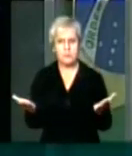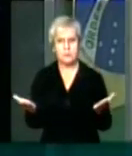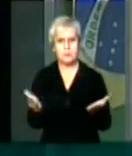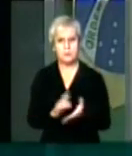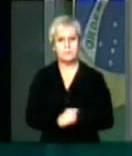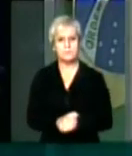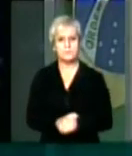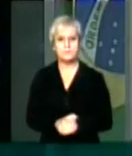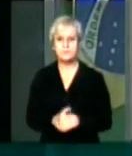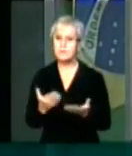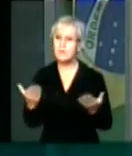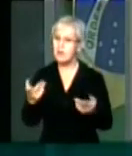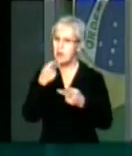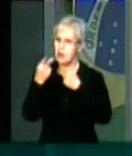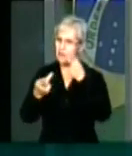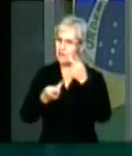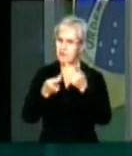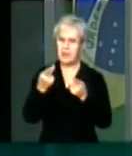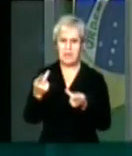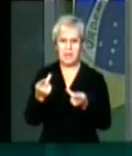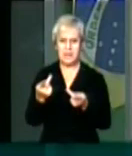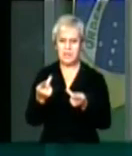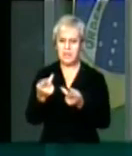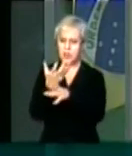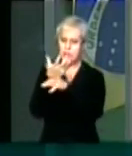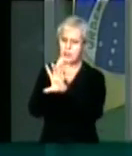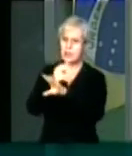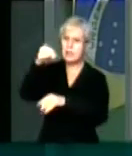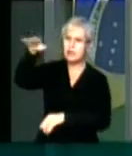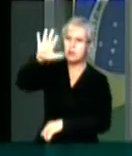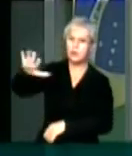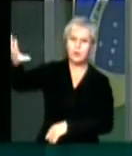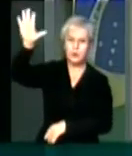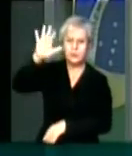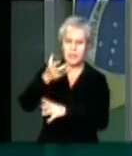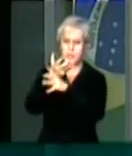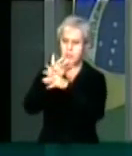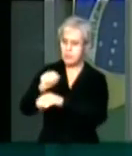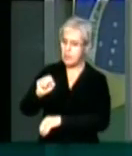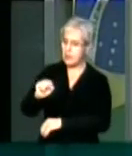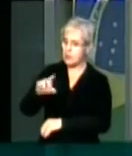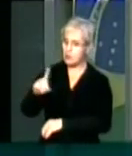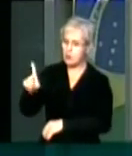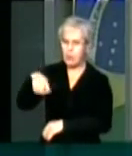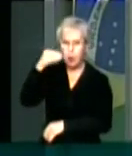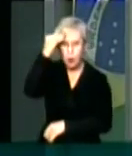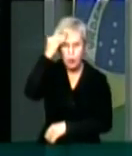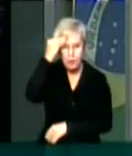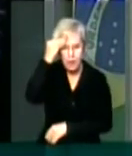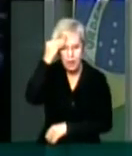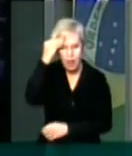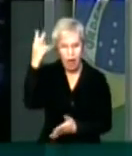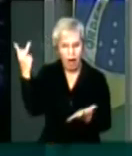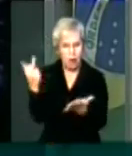só, citar uma seca no Nordeste e no Sudeste brasileiro como sendo um